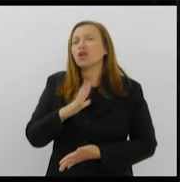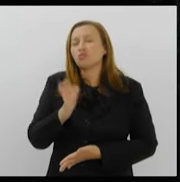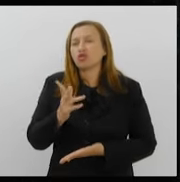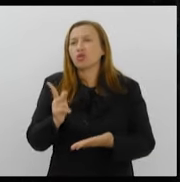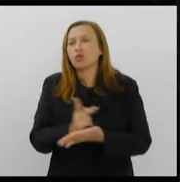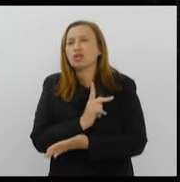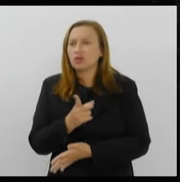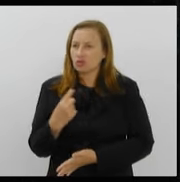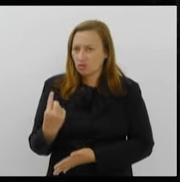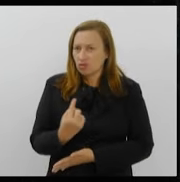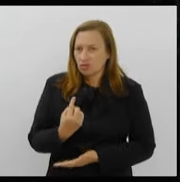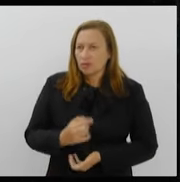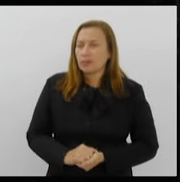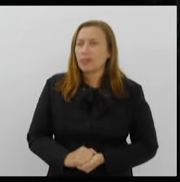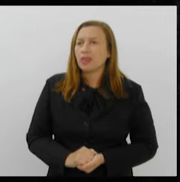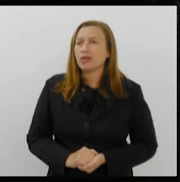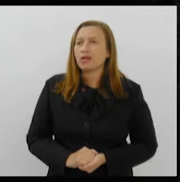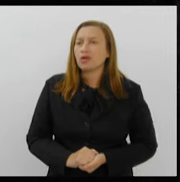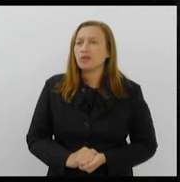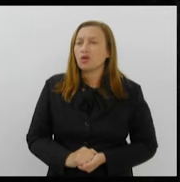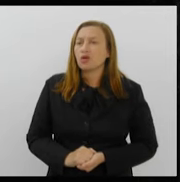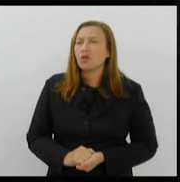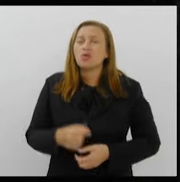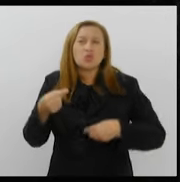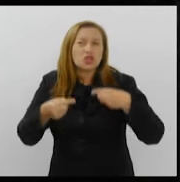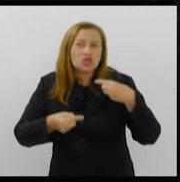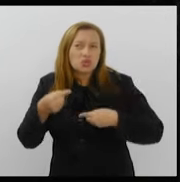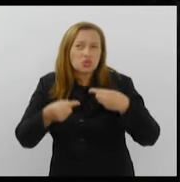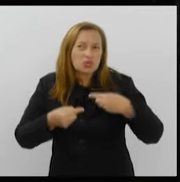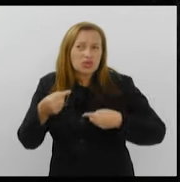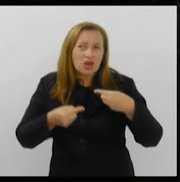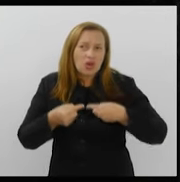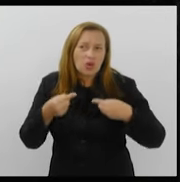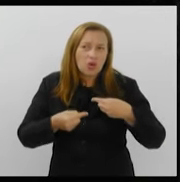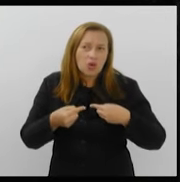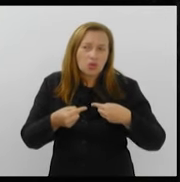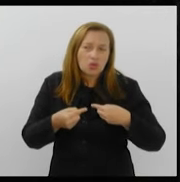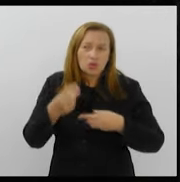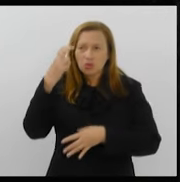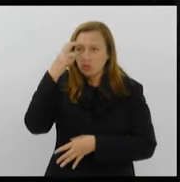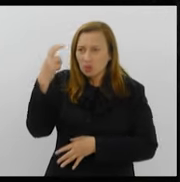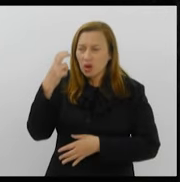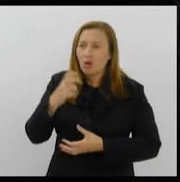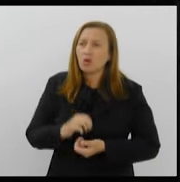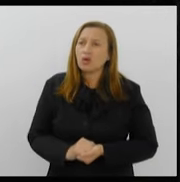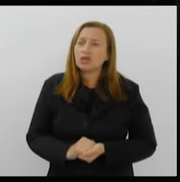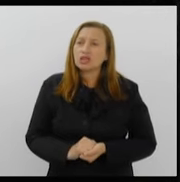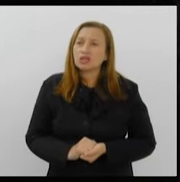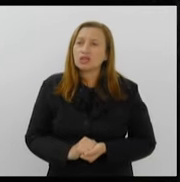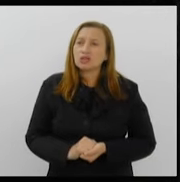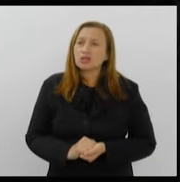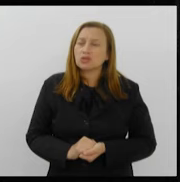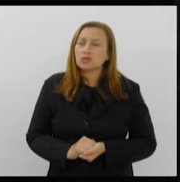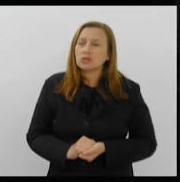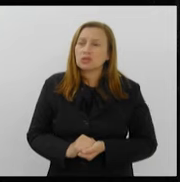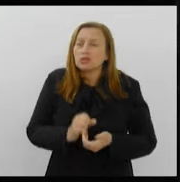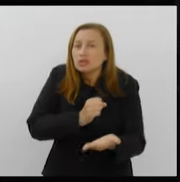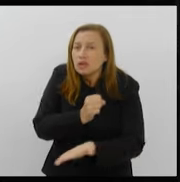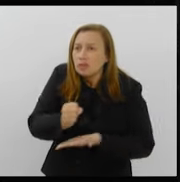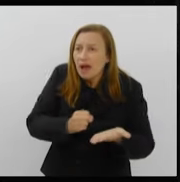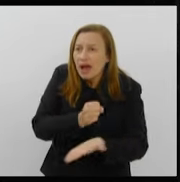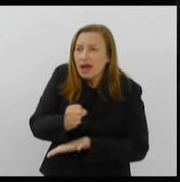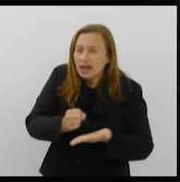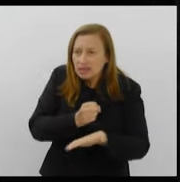aconteceu conosco, uma discussão cultural de grande relevância, de grande fundamento intelectual